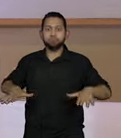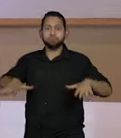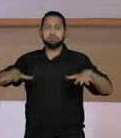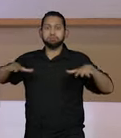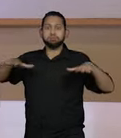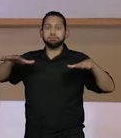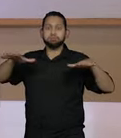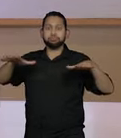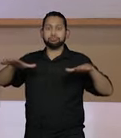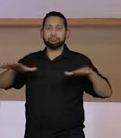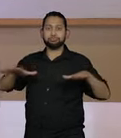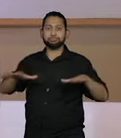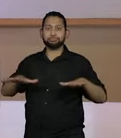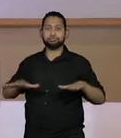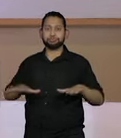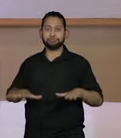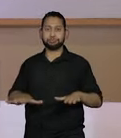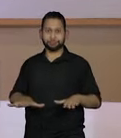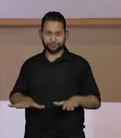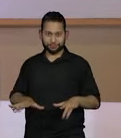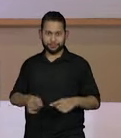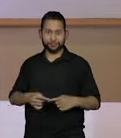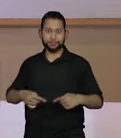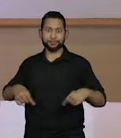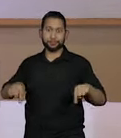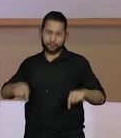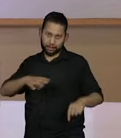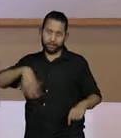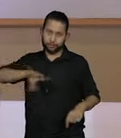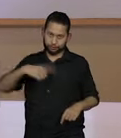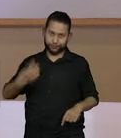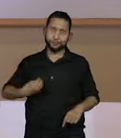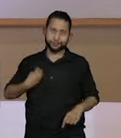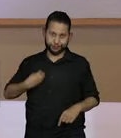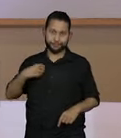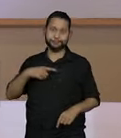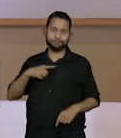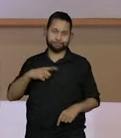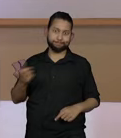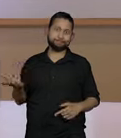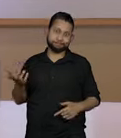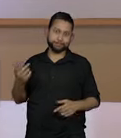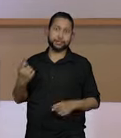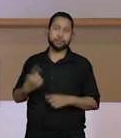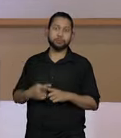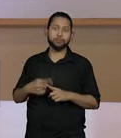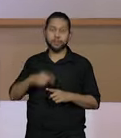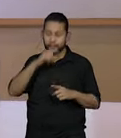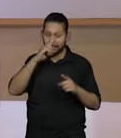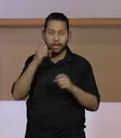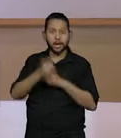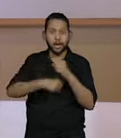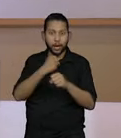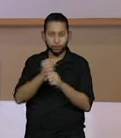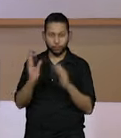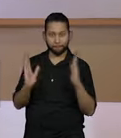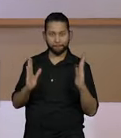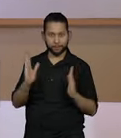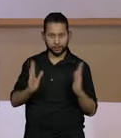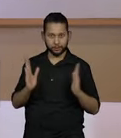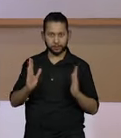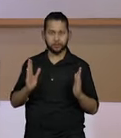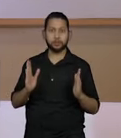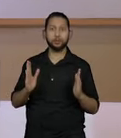Infelizmente essa imagem é meio típica aqui na nossa região, principalmente nessa época